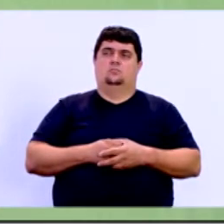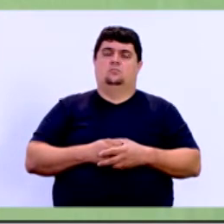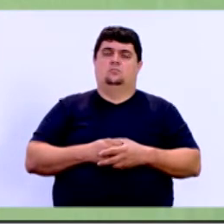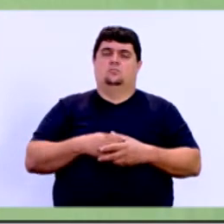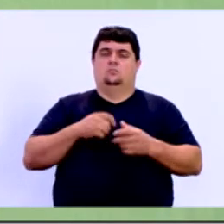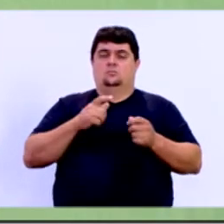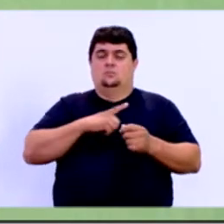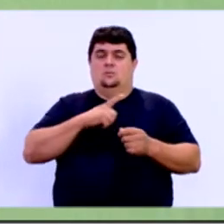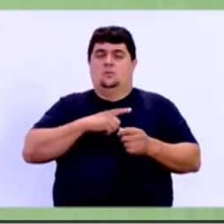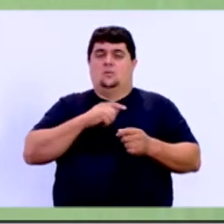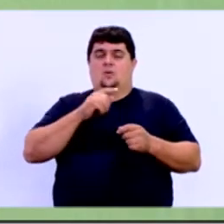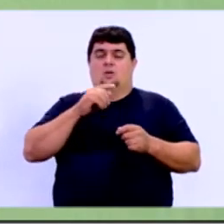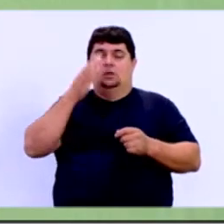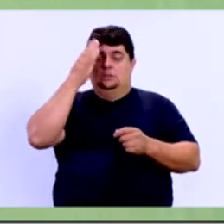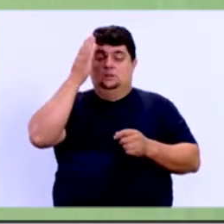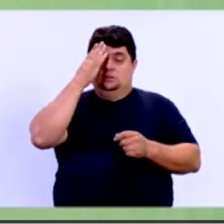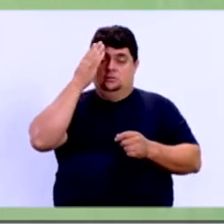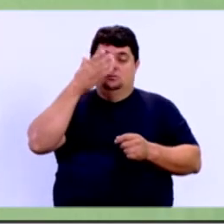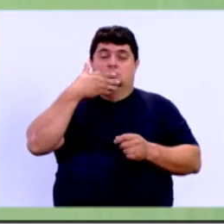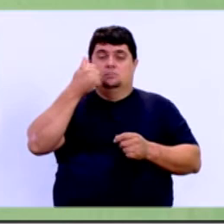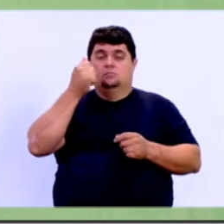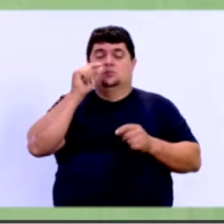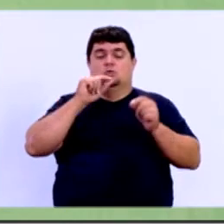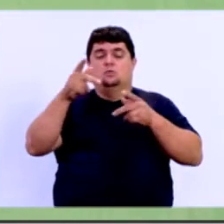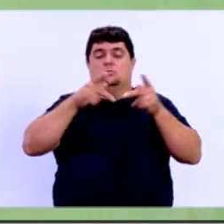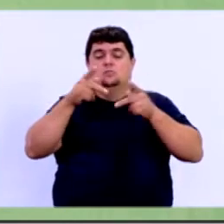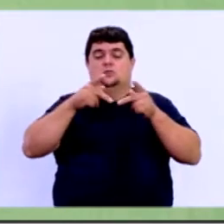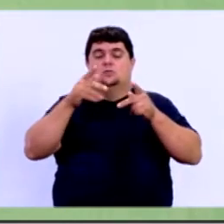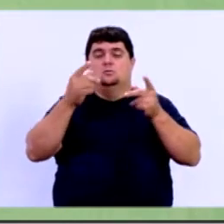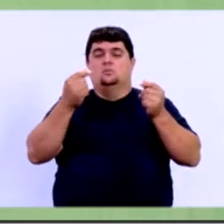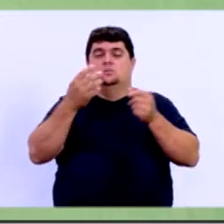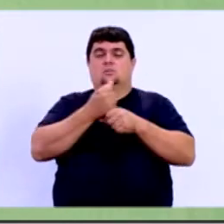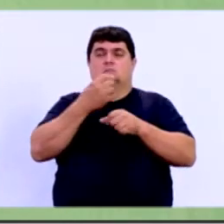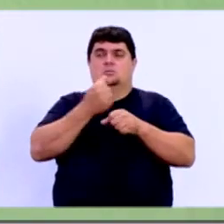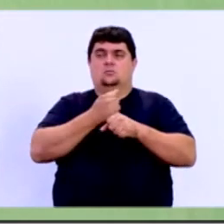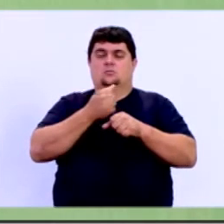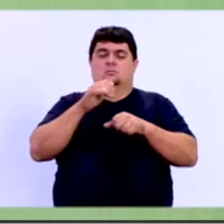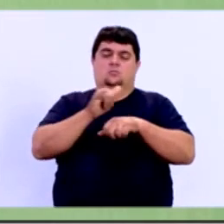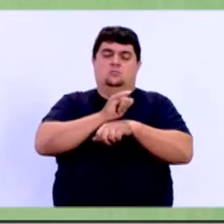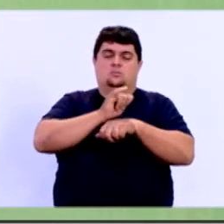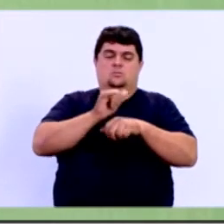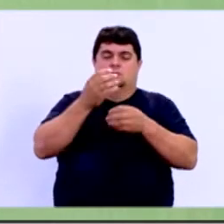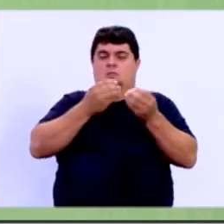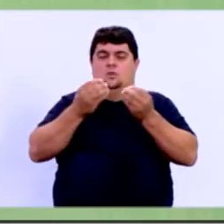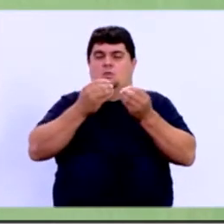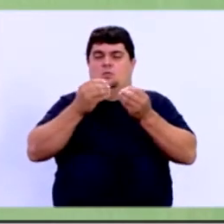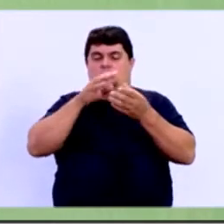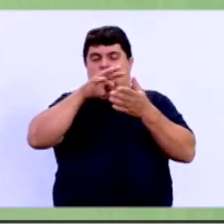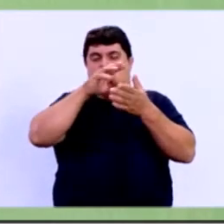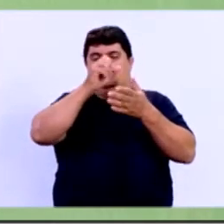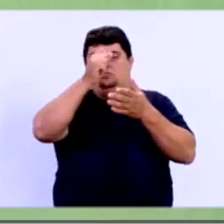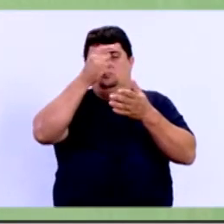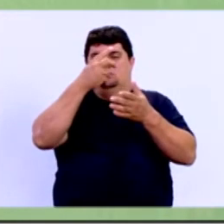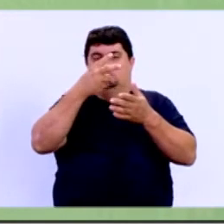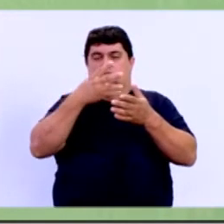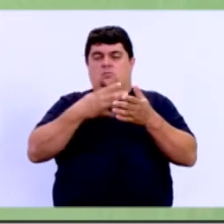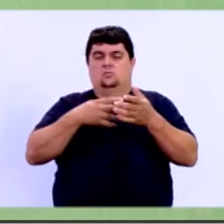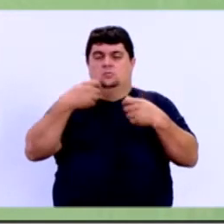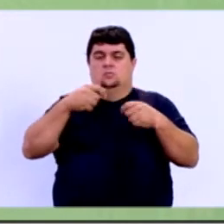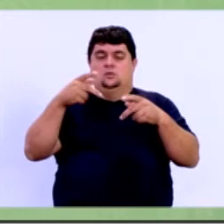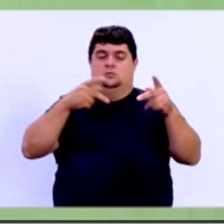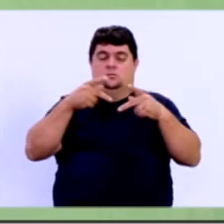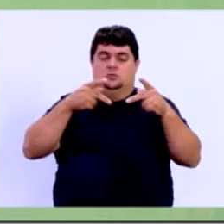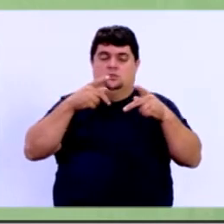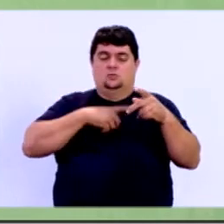para que vocês entendam melhor esse planejamento financeiro, esse planejamento estratégico da organização, que esse planejamento tem que estar